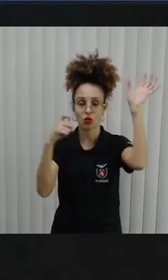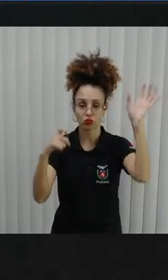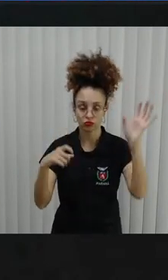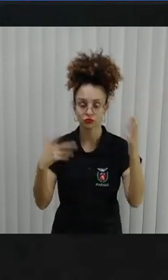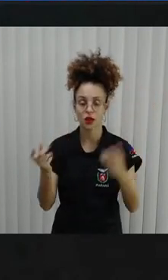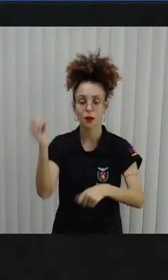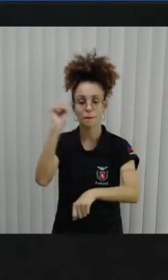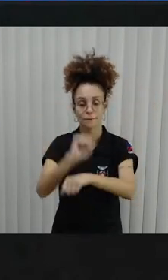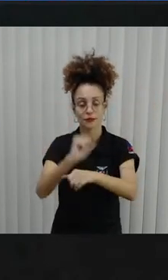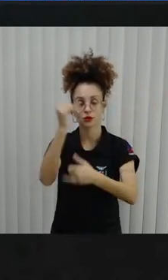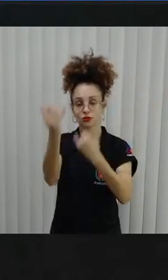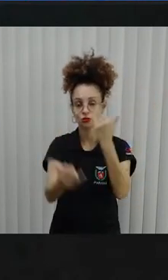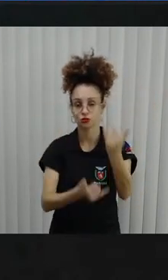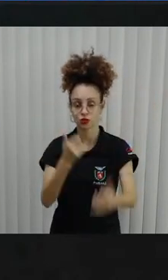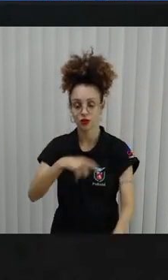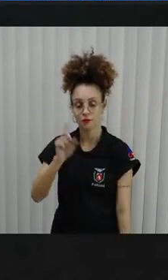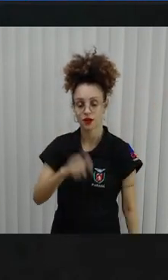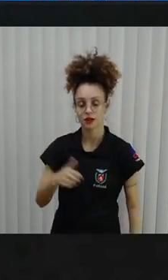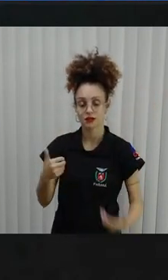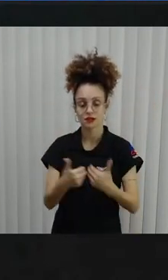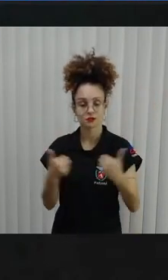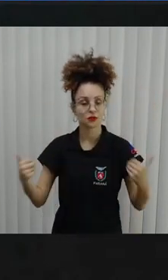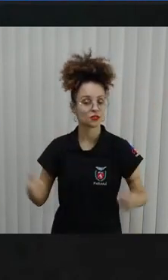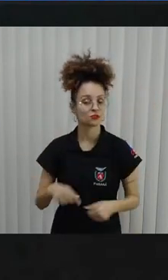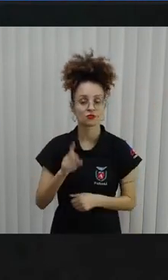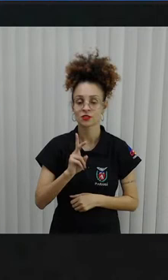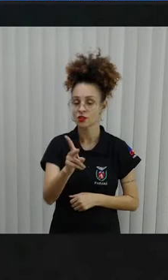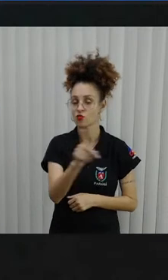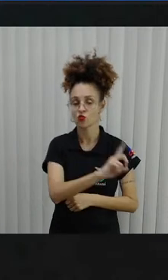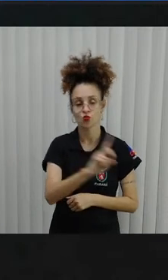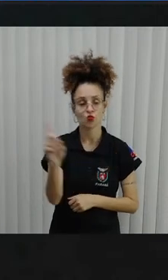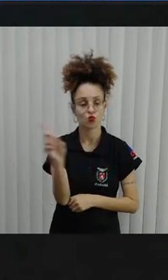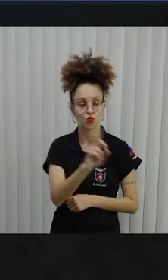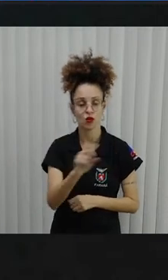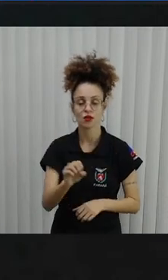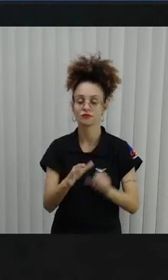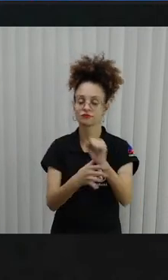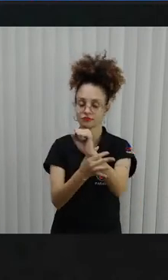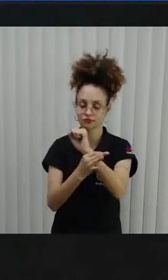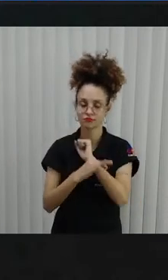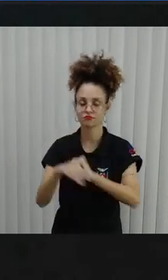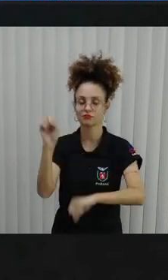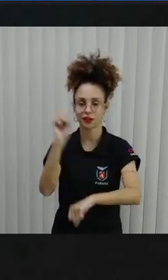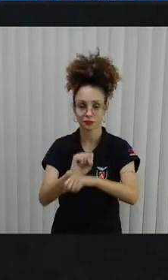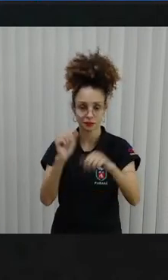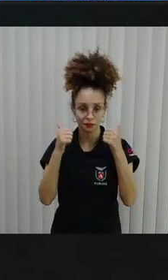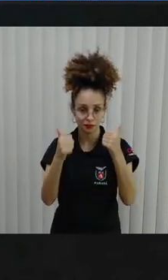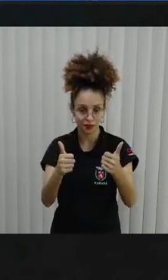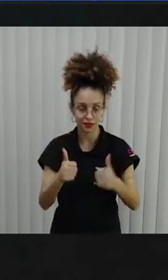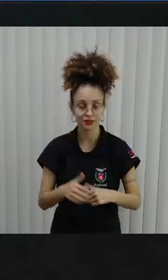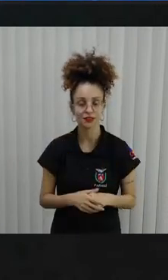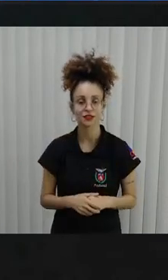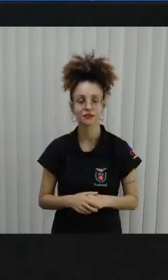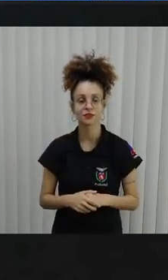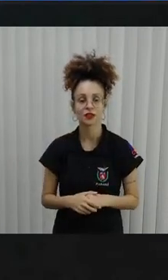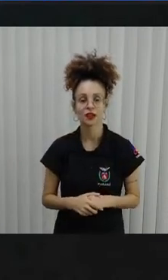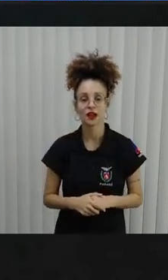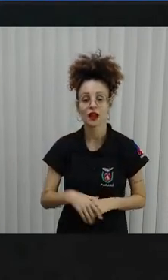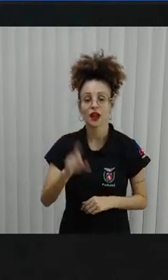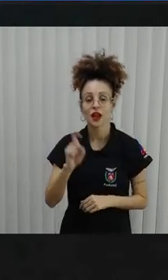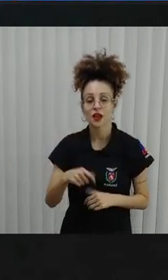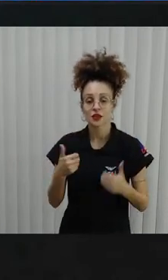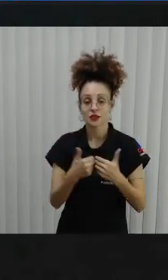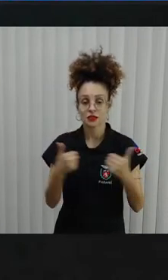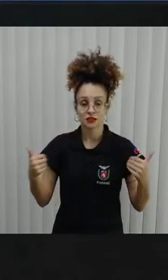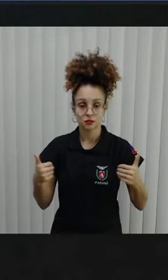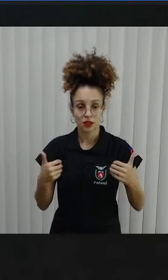Colidiu, parou o jogo. Apertando o espaço, não continua mais. Ele realmente ele para. Beleza? Isso acontece porque a tecla espaço, por